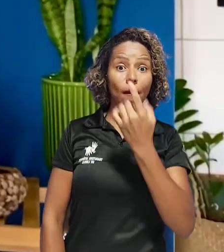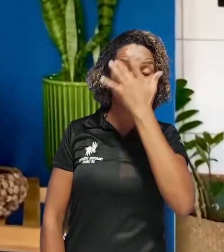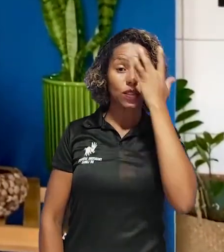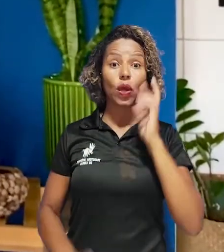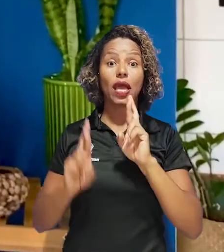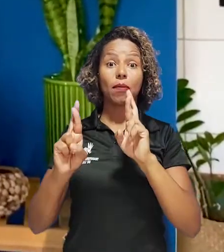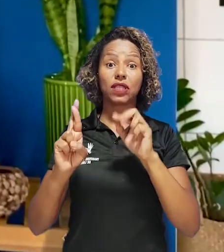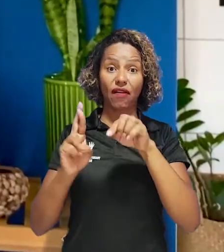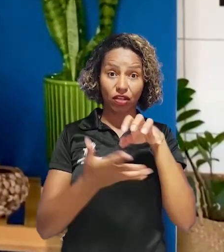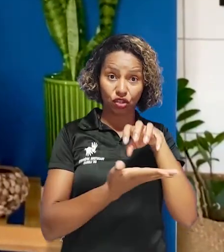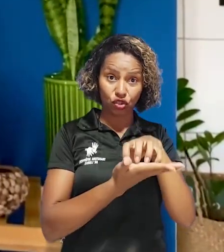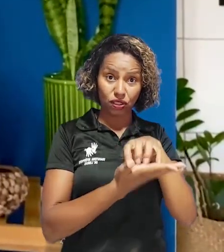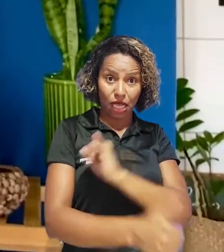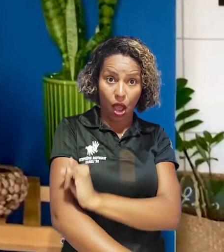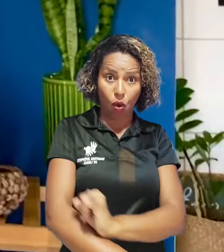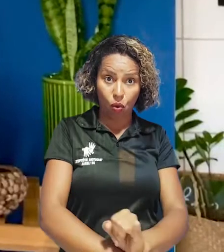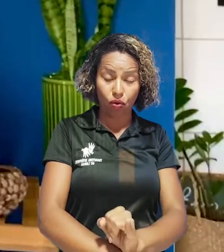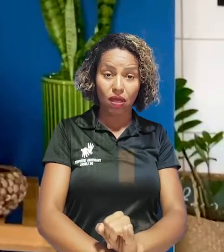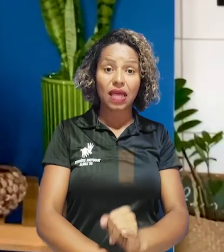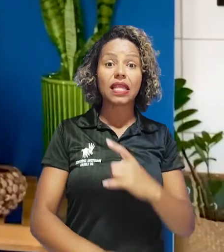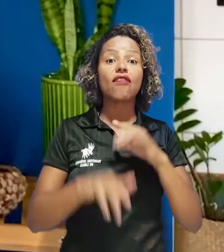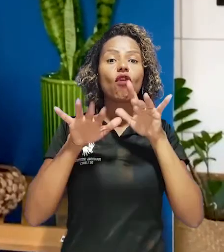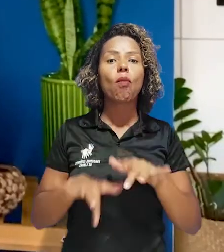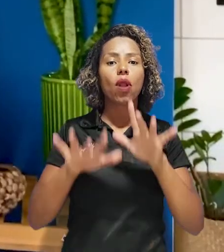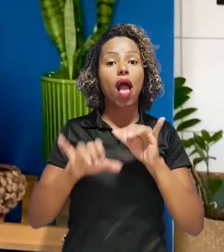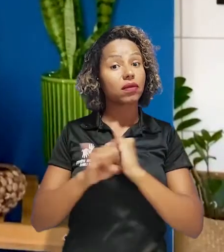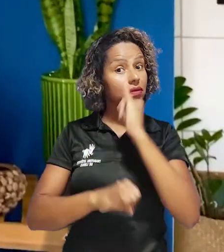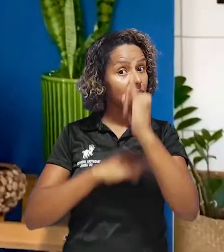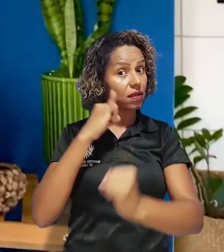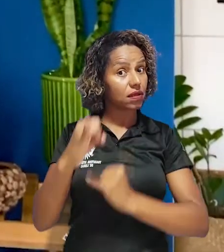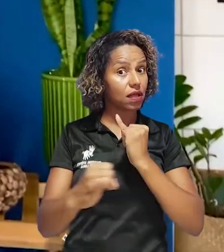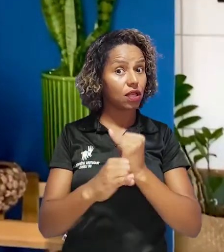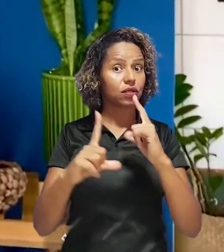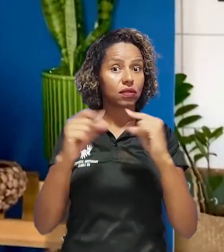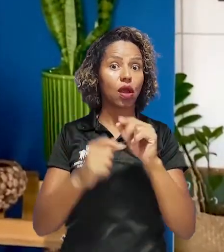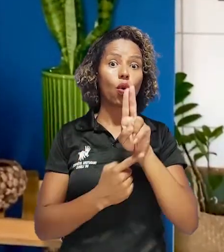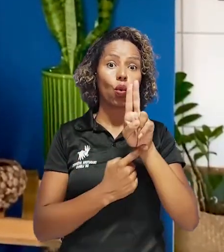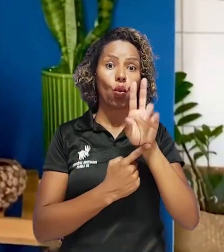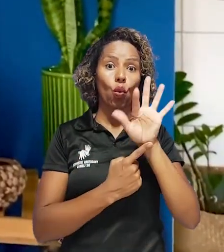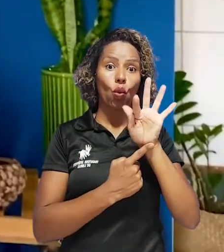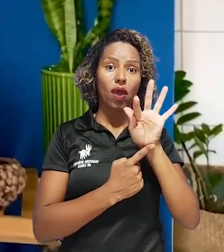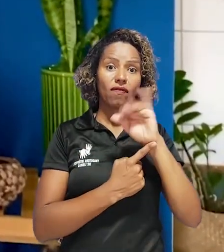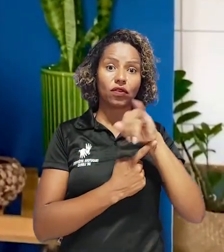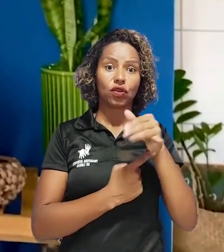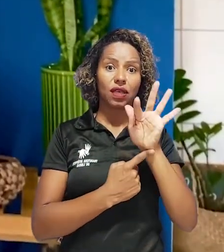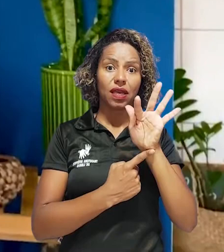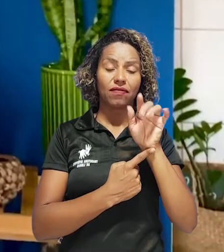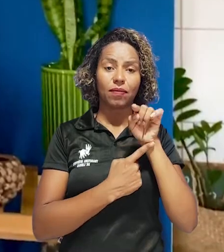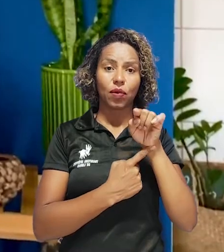indique que um representante desta instituição preencha o formulário que está disponível no nosso portal acesse